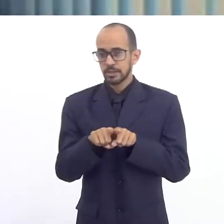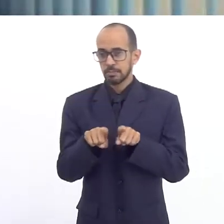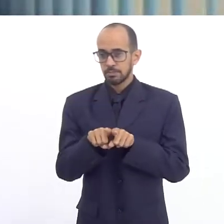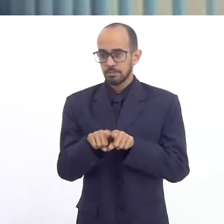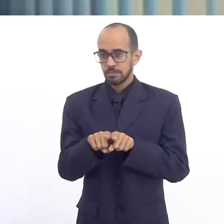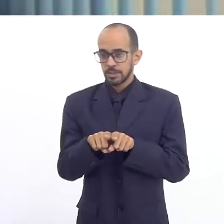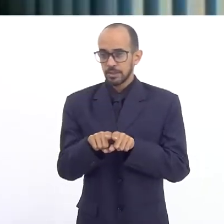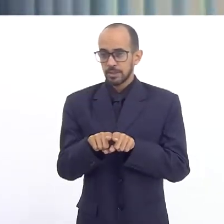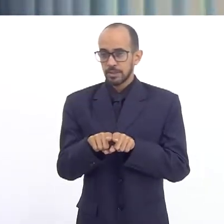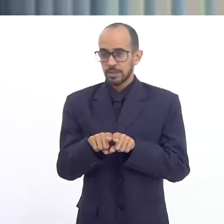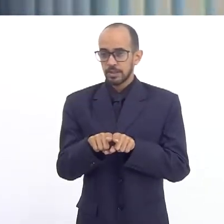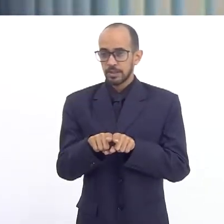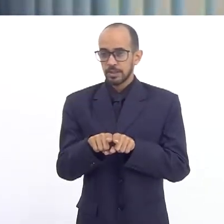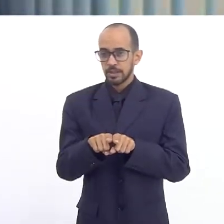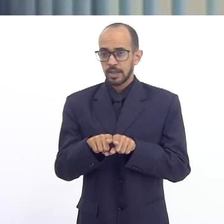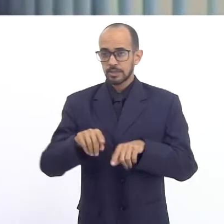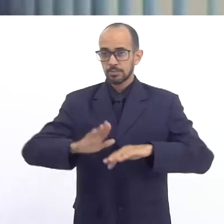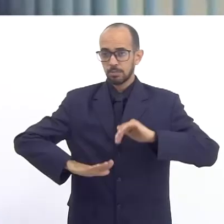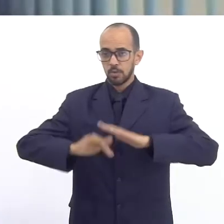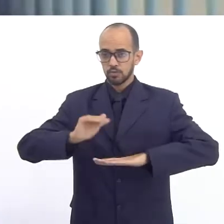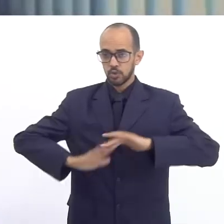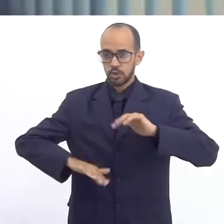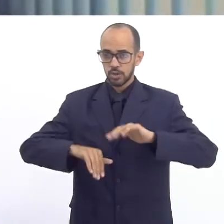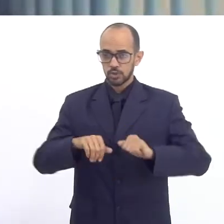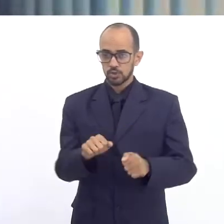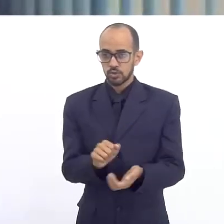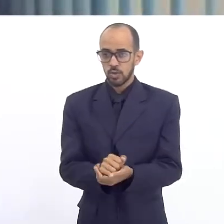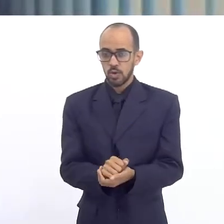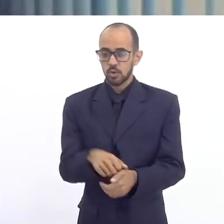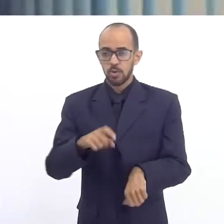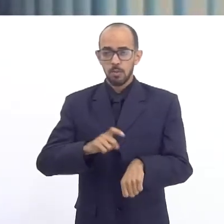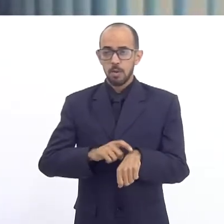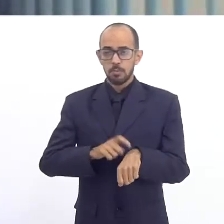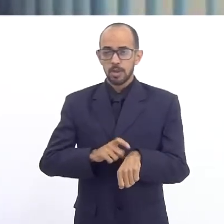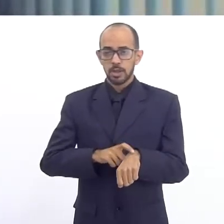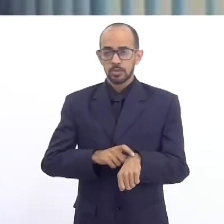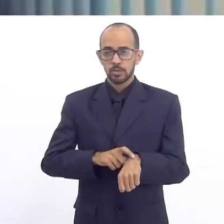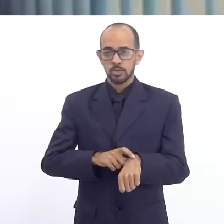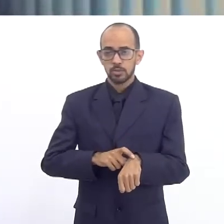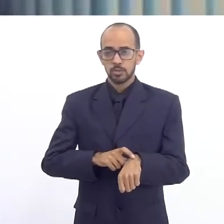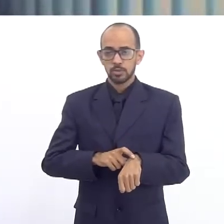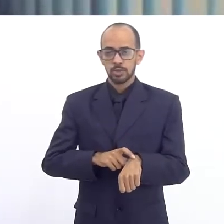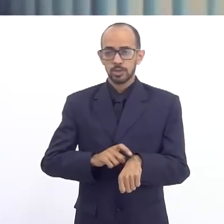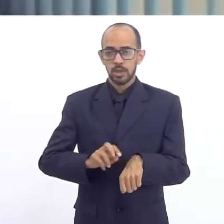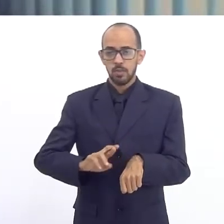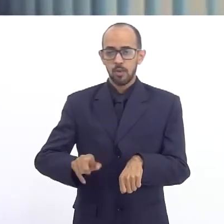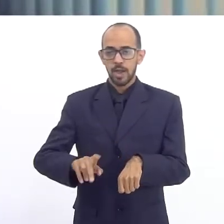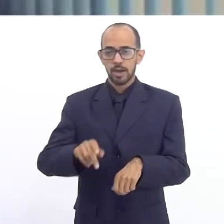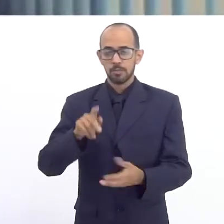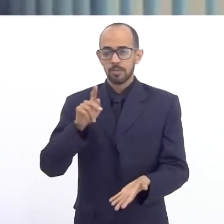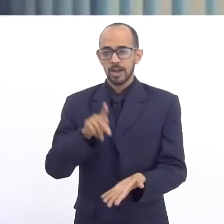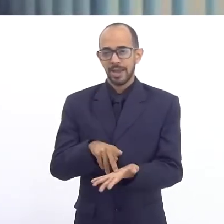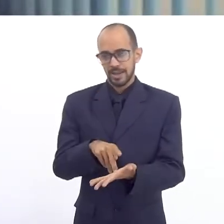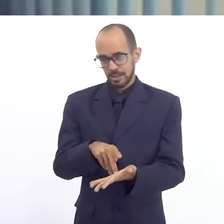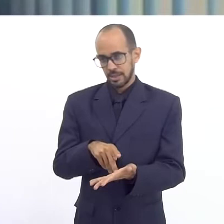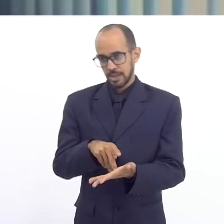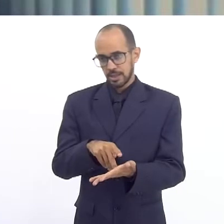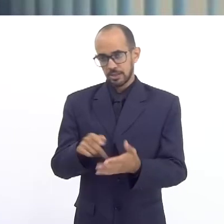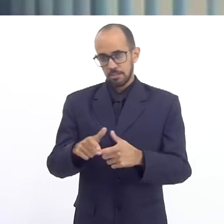estudou, até se profissionalizou quando não era uma época em que isso ainda era uma